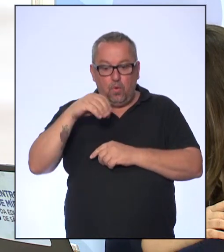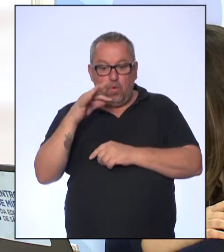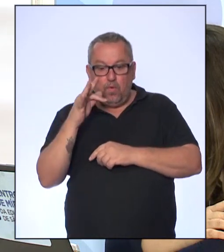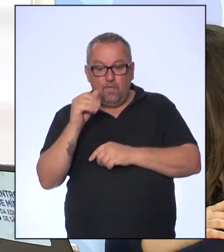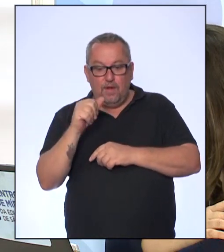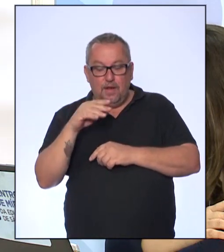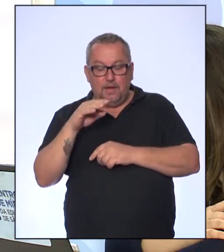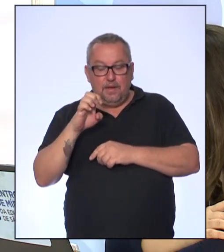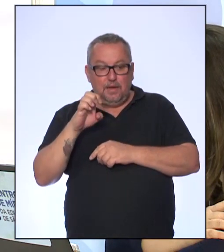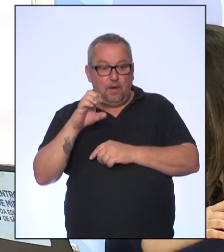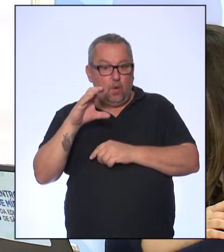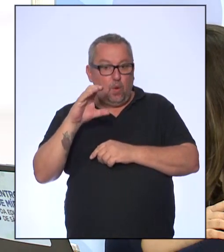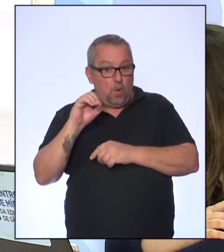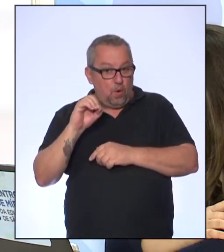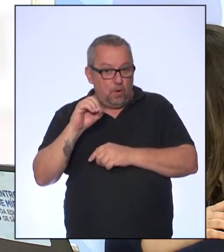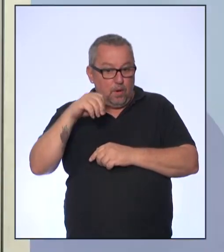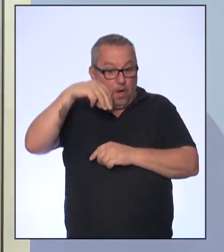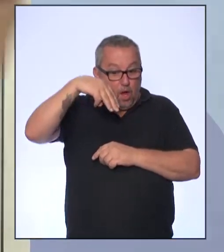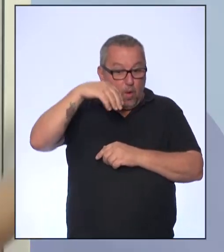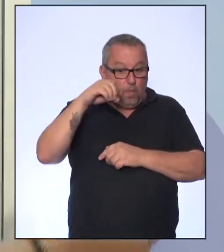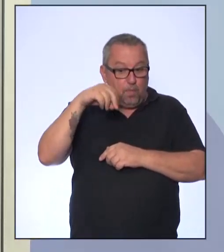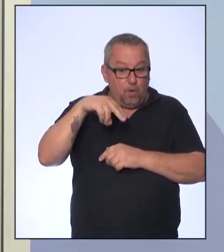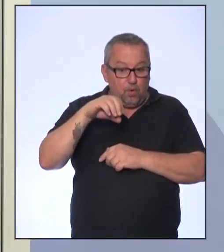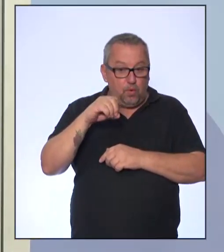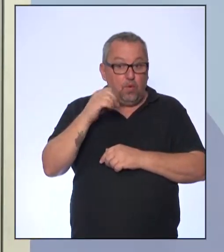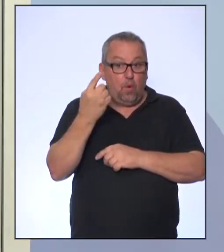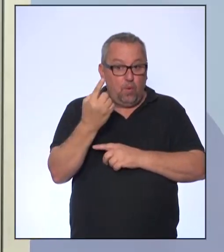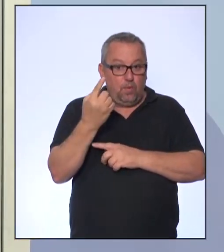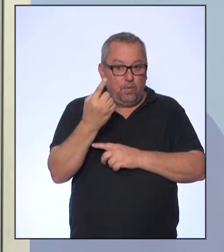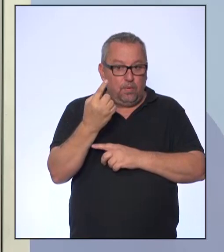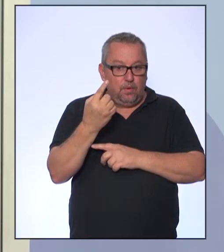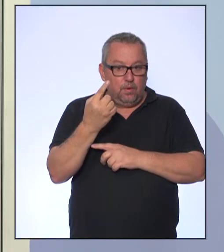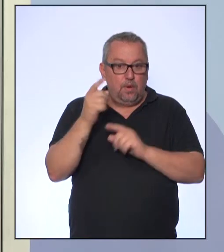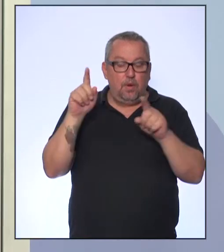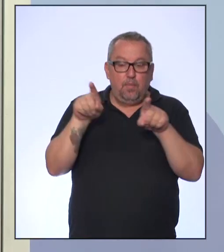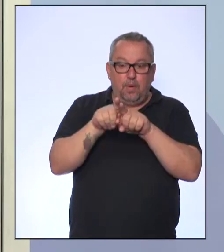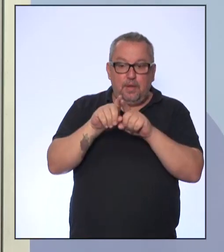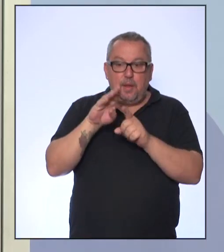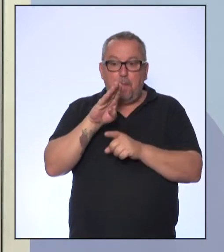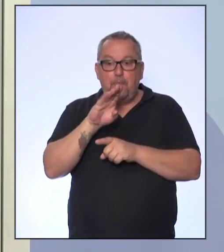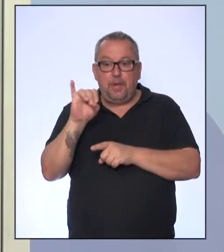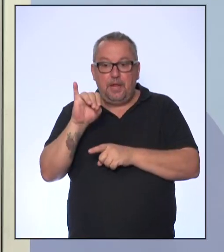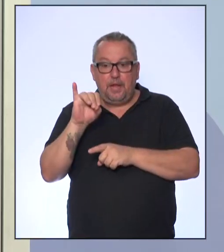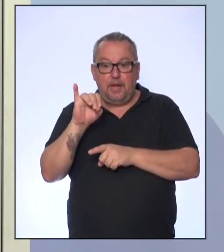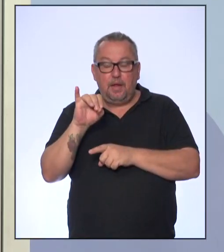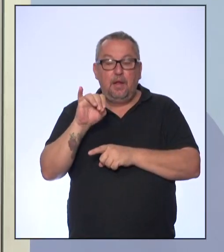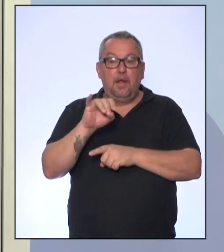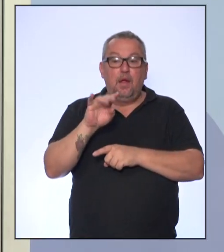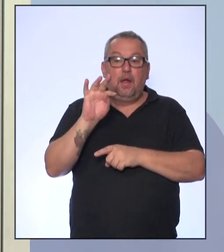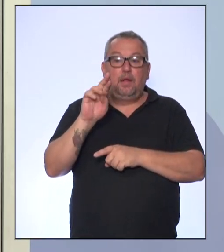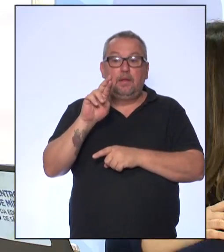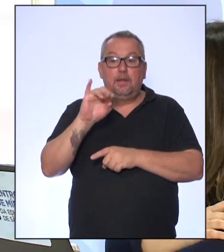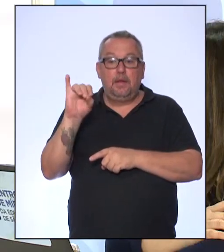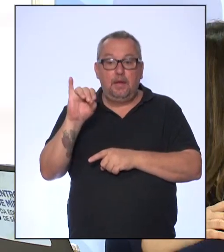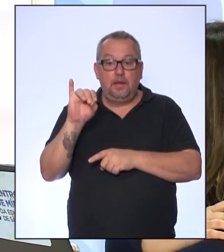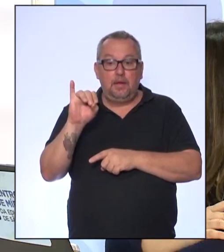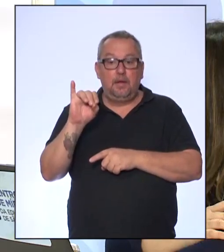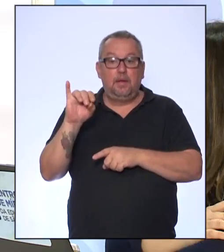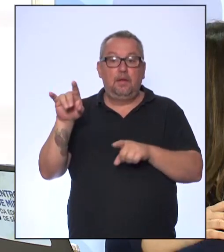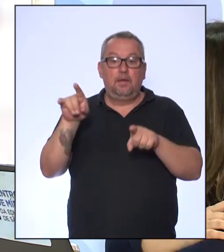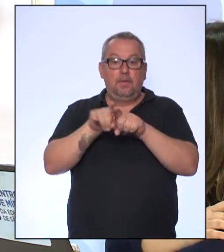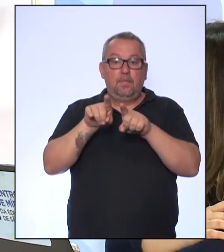1. As heterogêneas podem ser bifásico, trifásico. Vamos dar um exemplo.